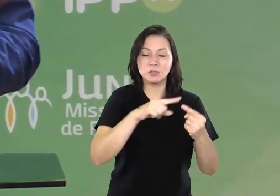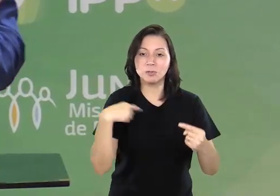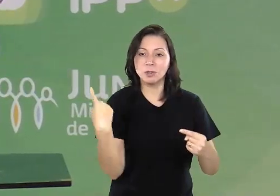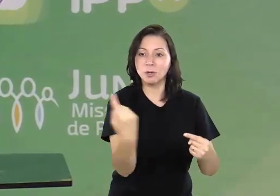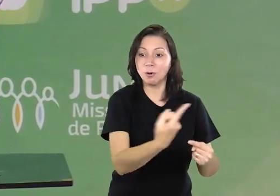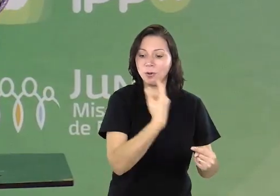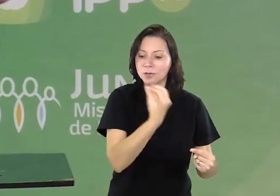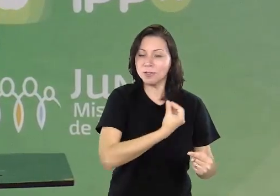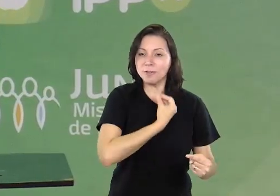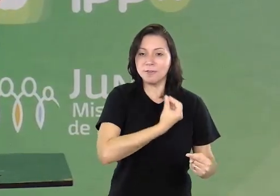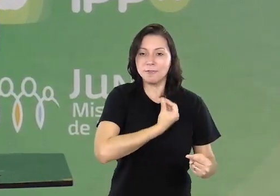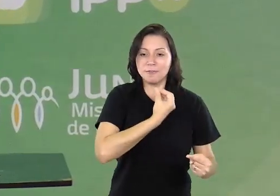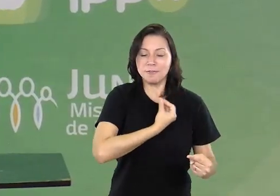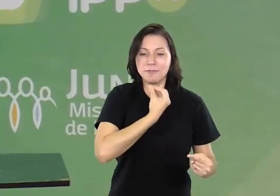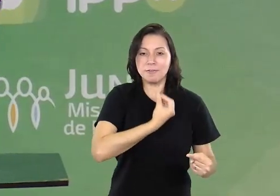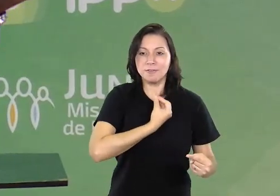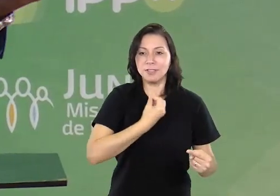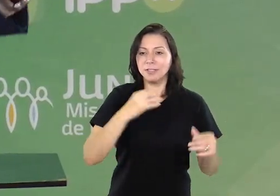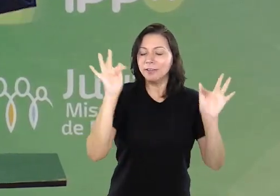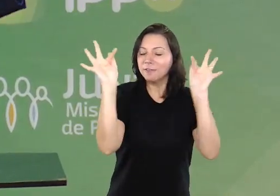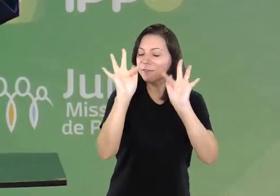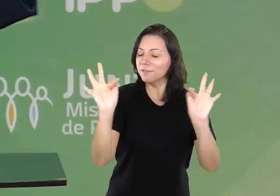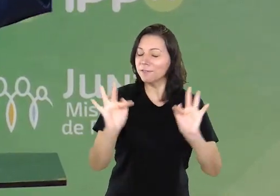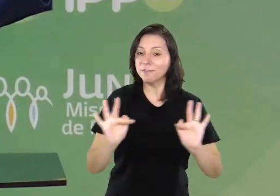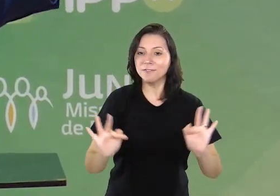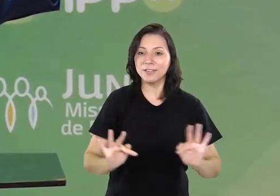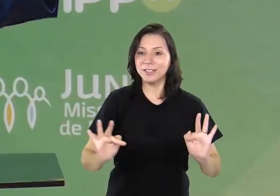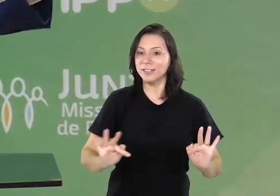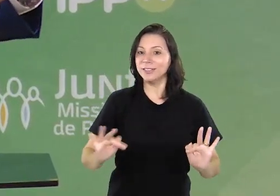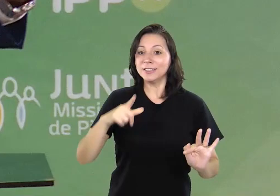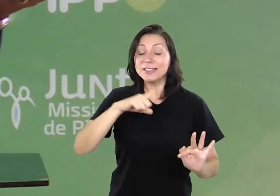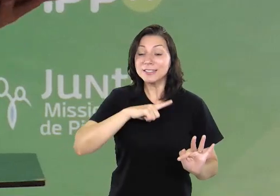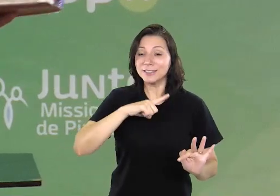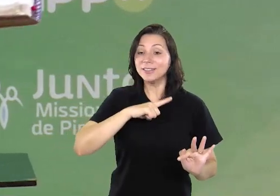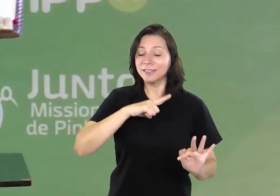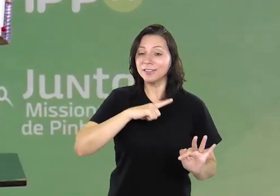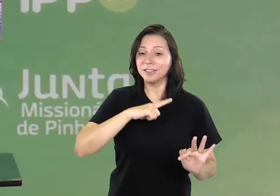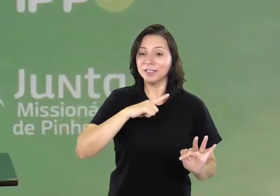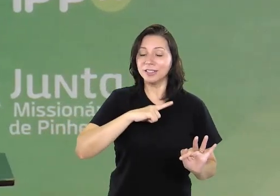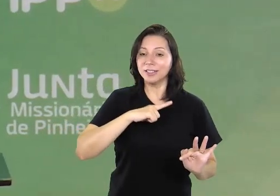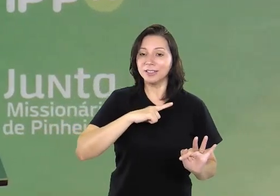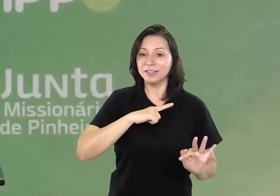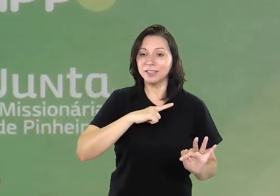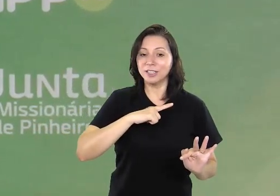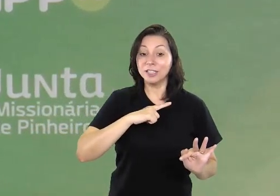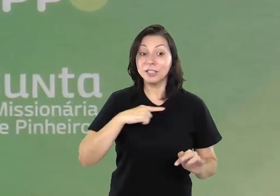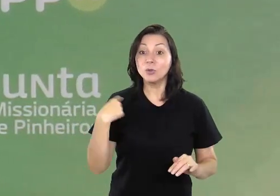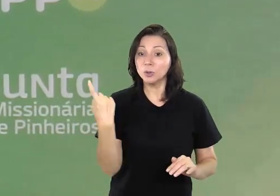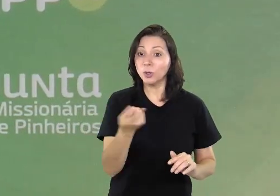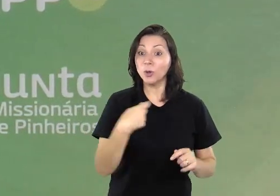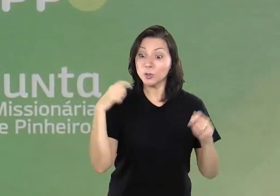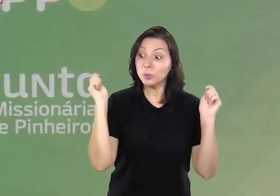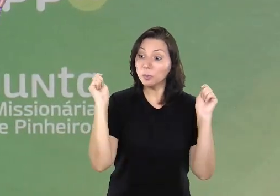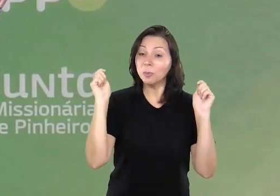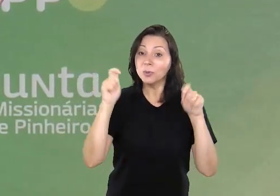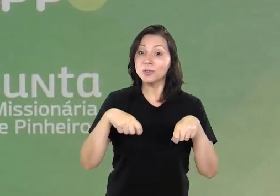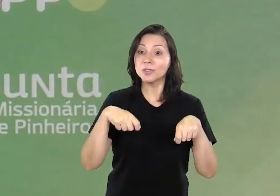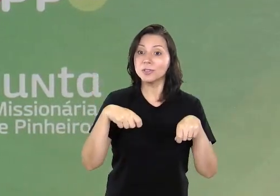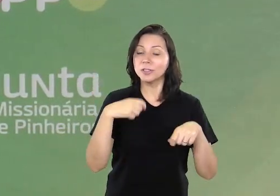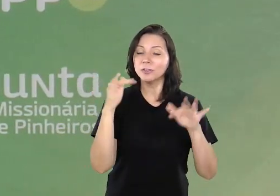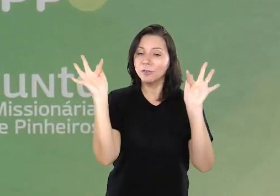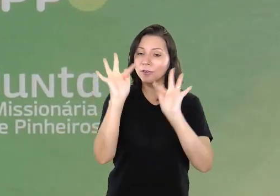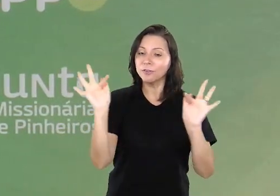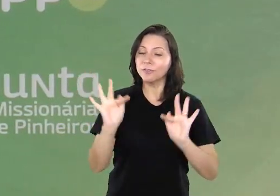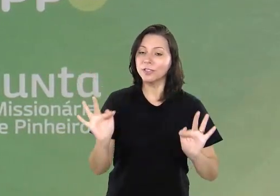a Bíblia diz que você pode ser feliz muito feliz e a obra a ordem de Deus é essa alegrai-vos